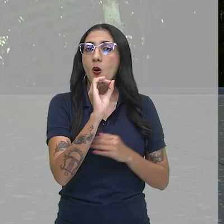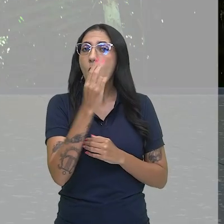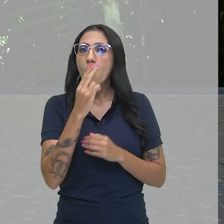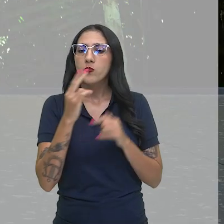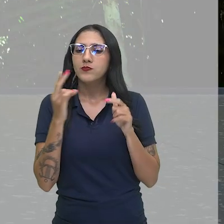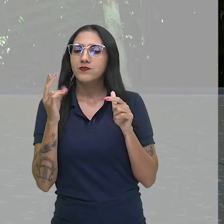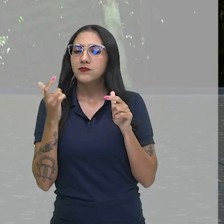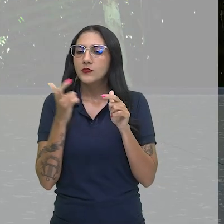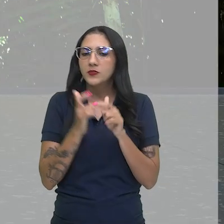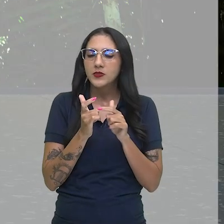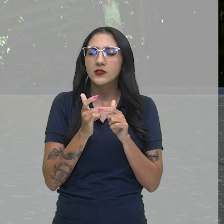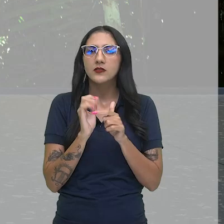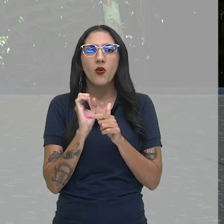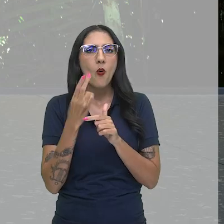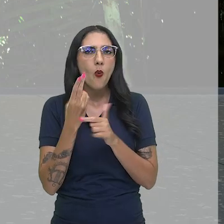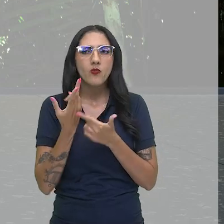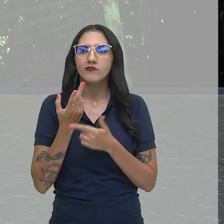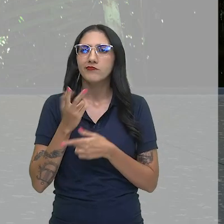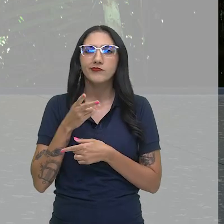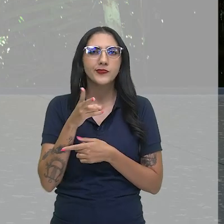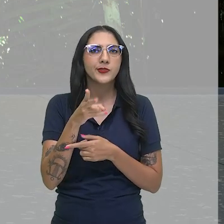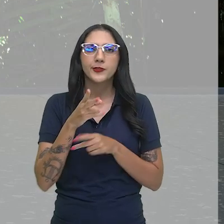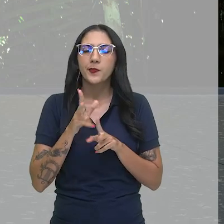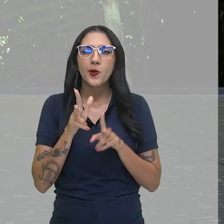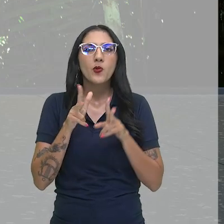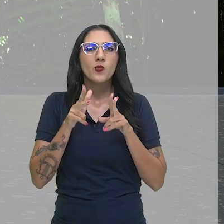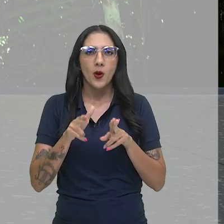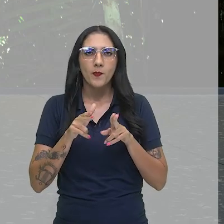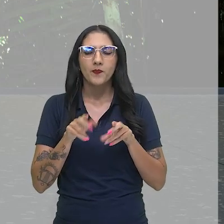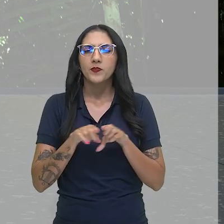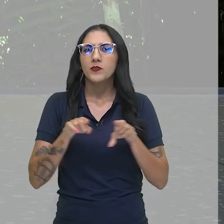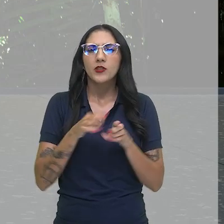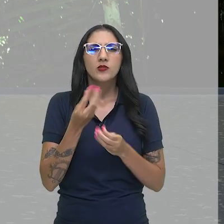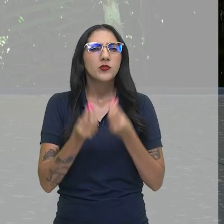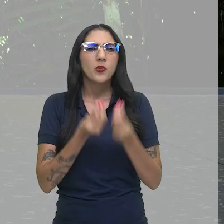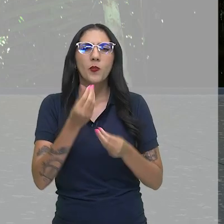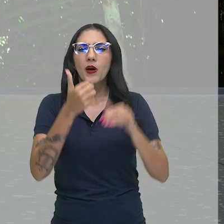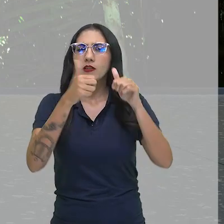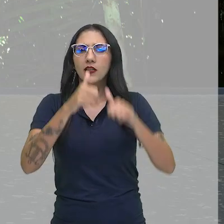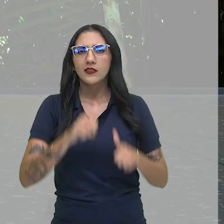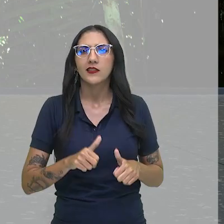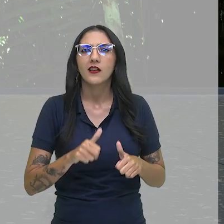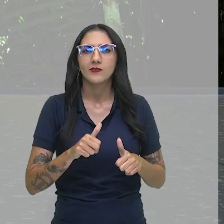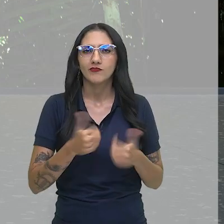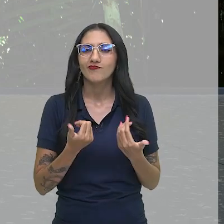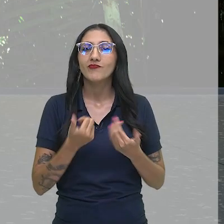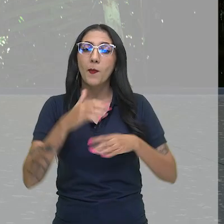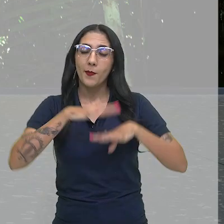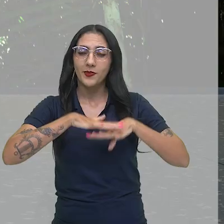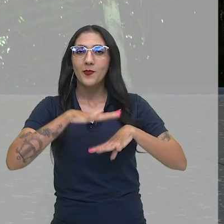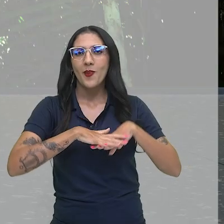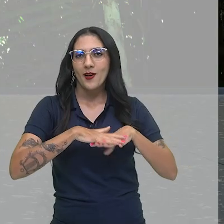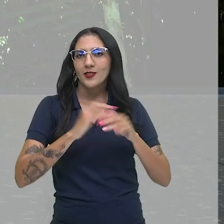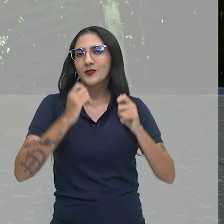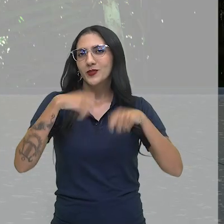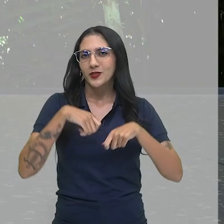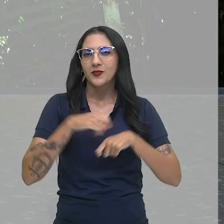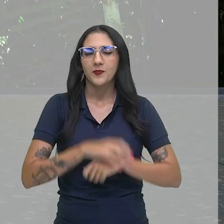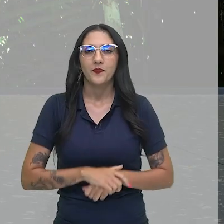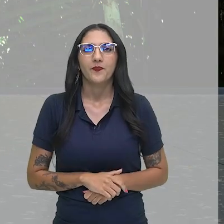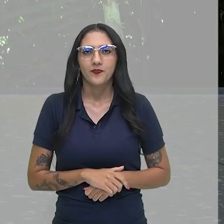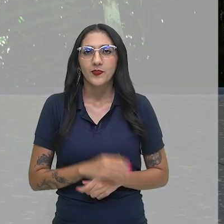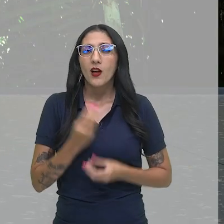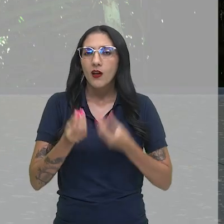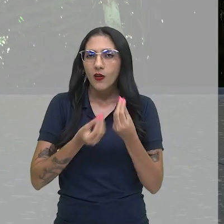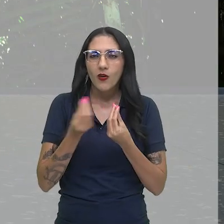que estão ali estagnados, tá? E o que vai analisar tudo isso? A matemática, tá certo? Como que a gente pode